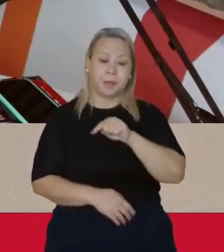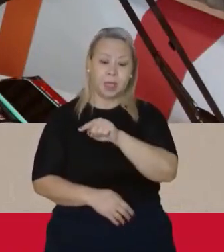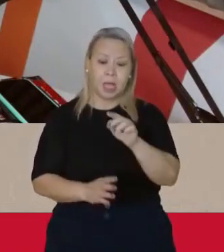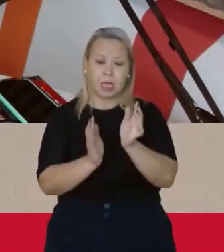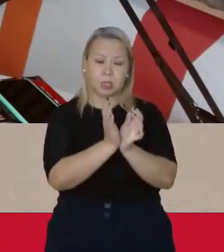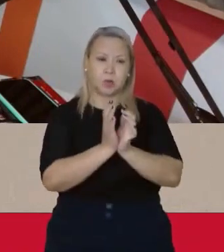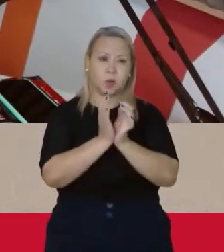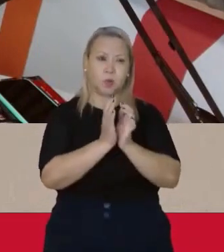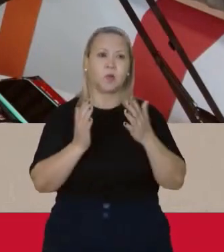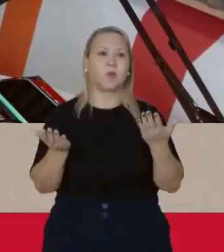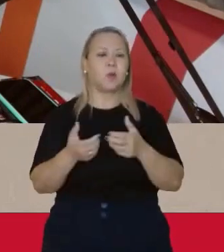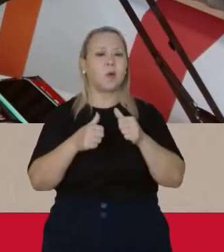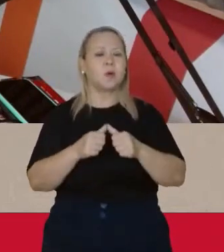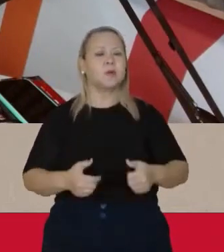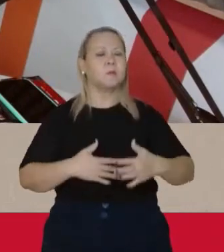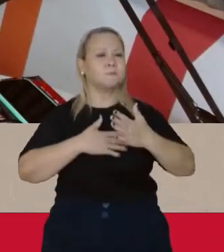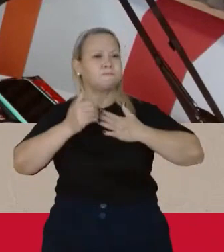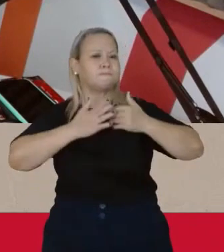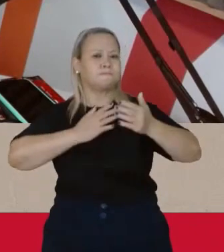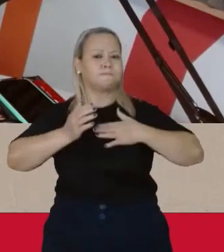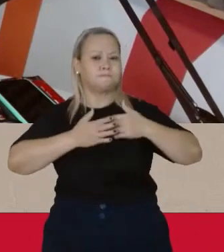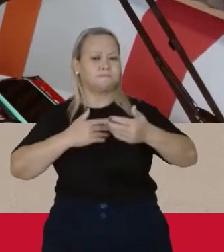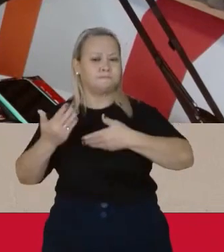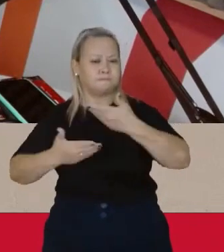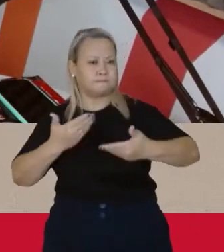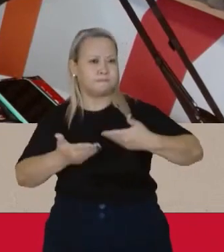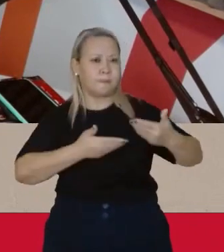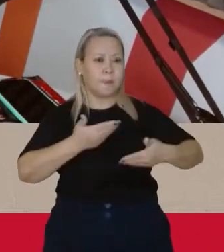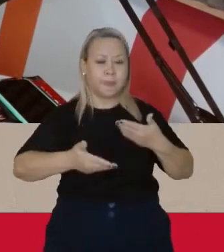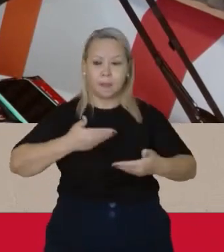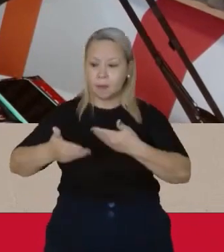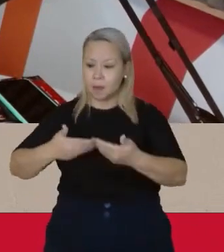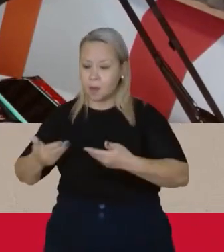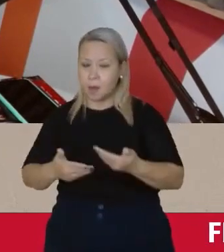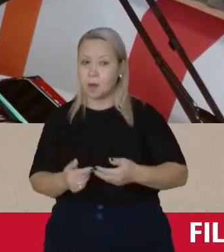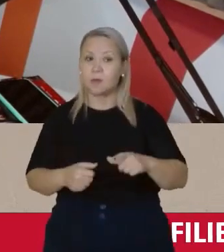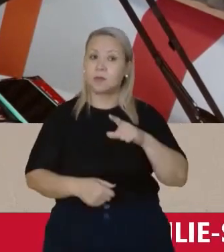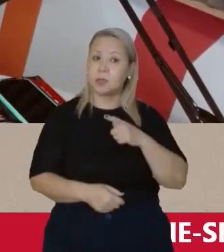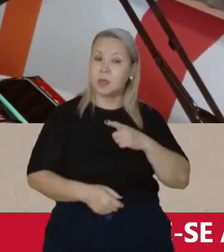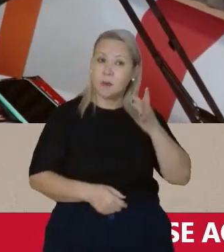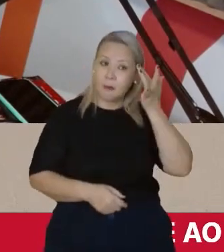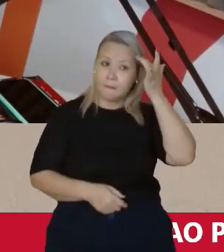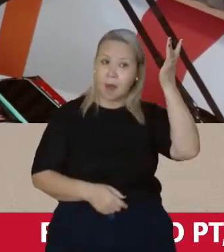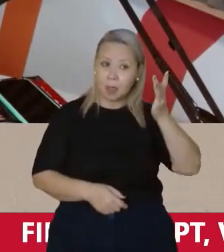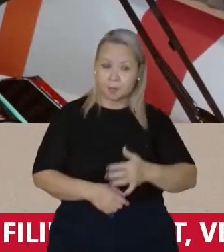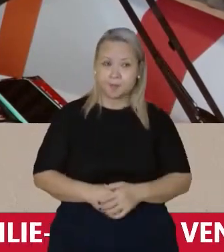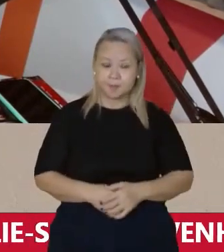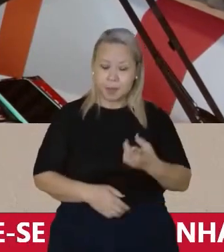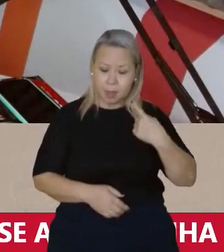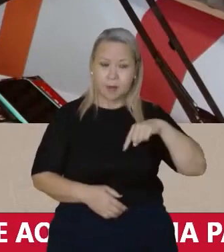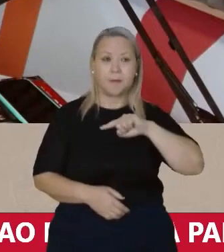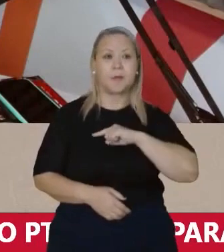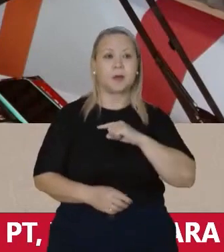grupo, hoje, estão mais ativos e está sendo mais fácil para